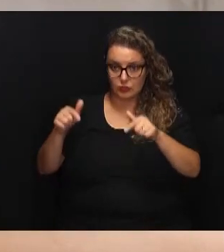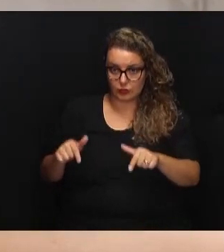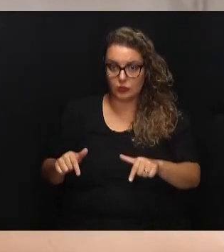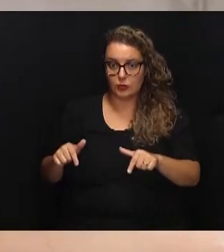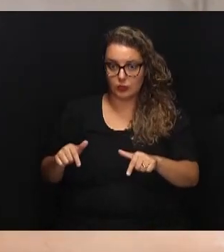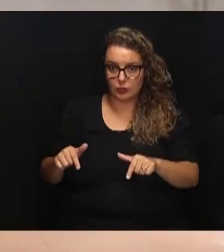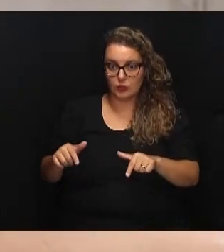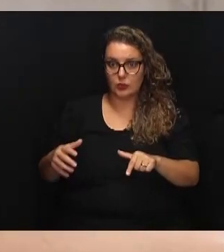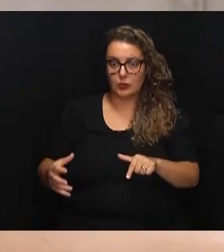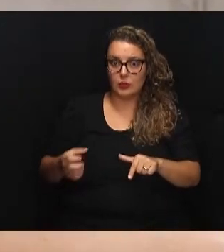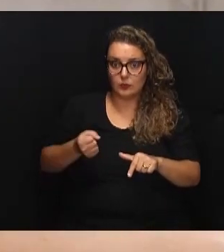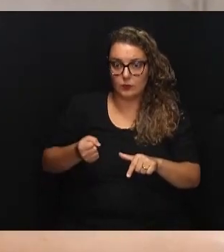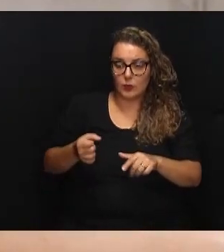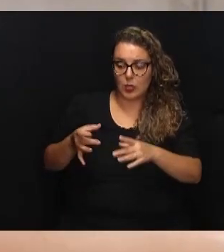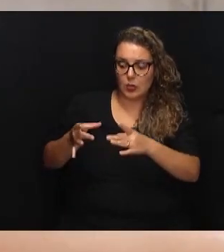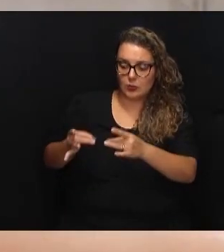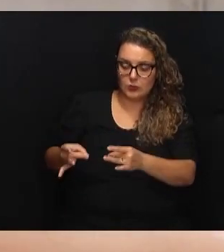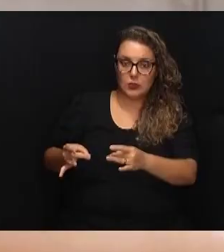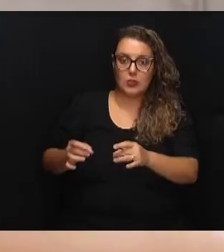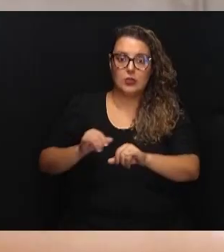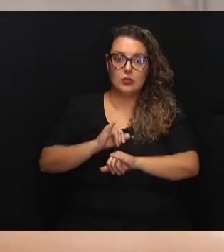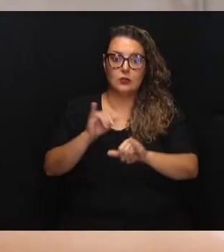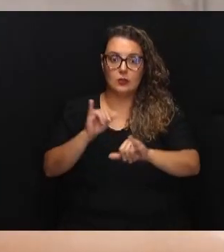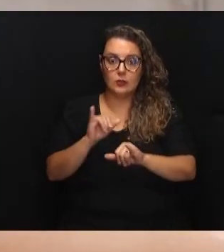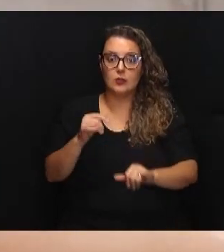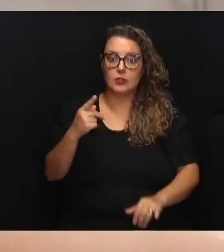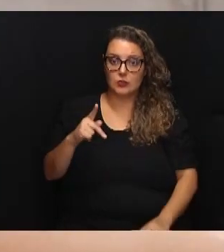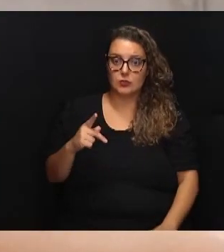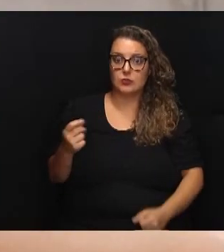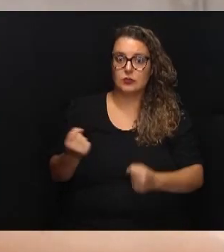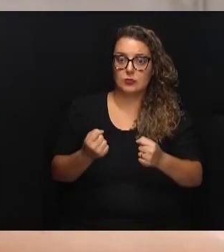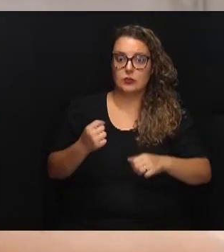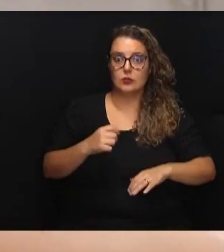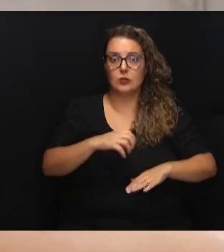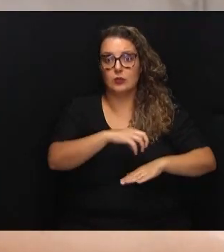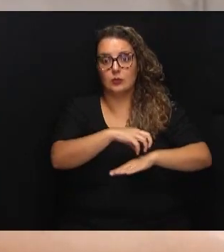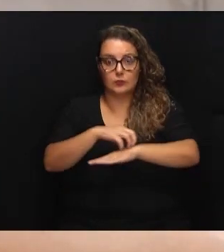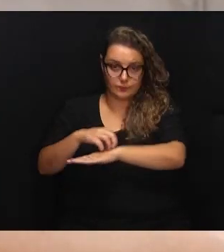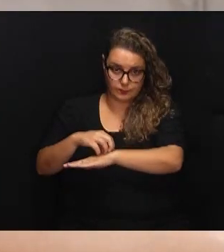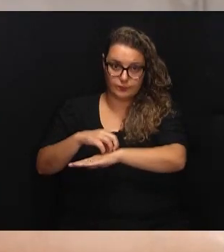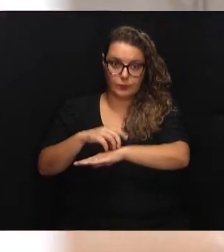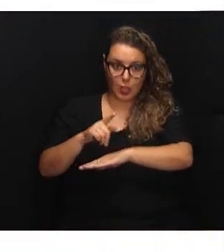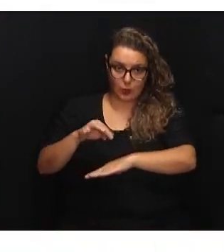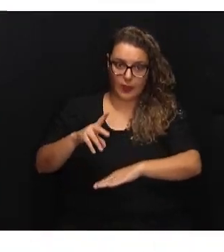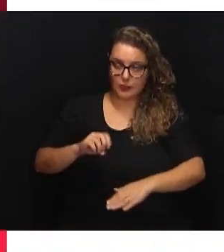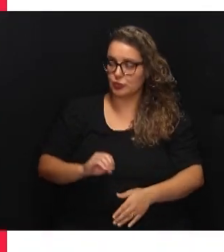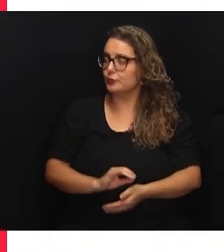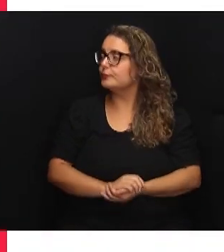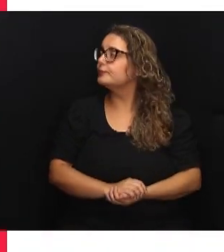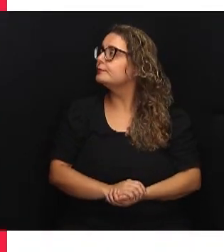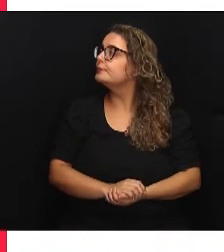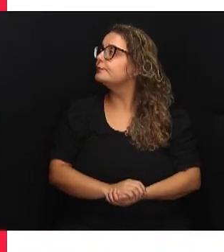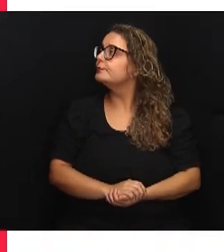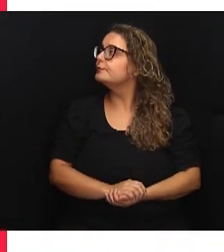da retirada do veículo que foi recolhido um adesivo informando que o seu veículo foi recolhido ao pátio da INDEC.